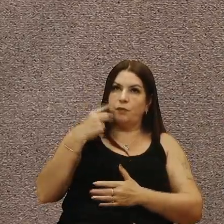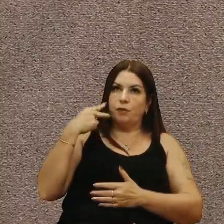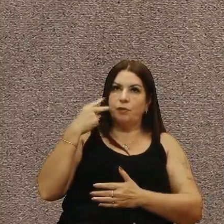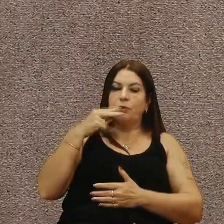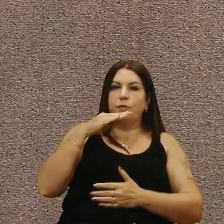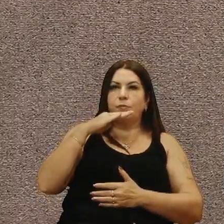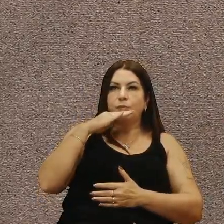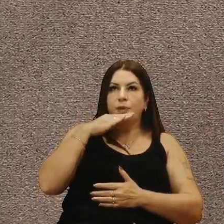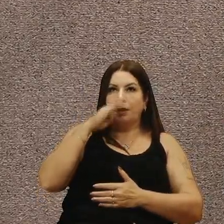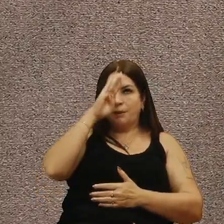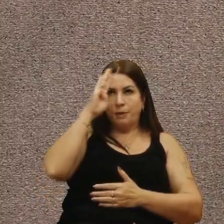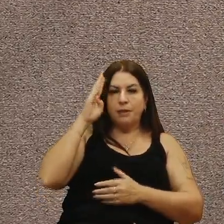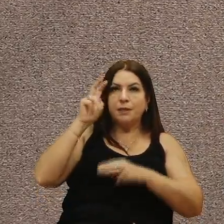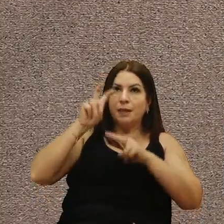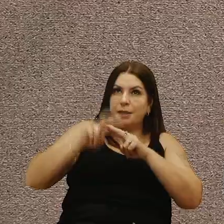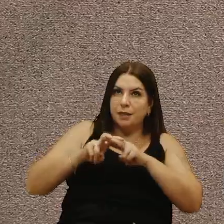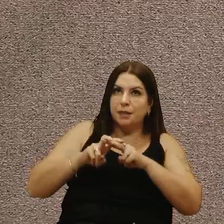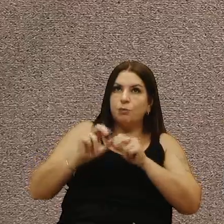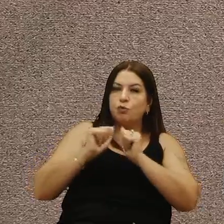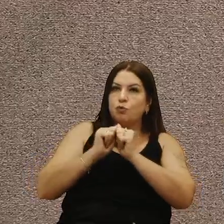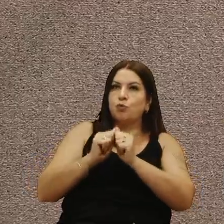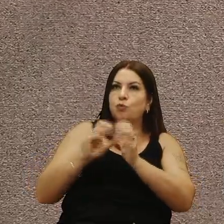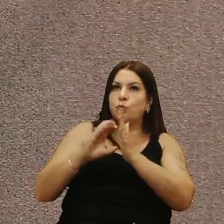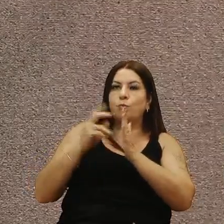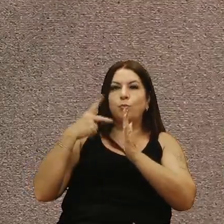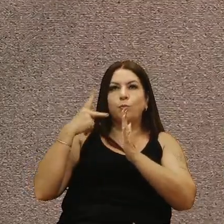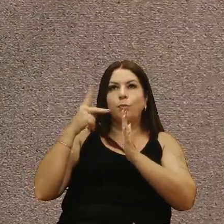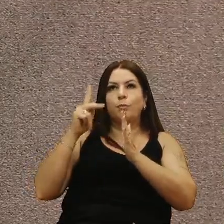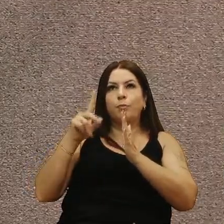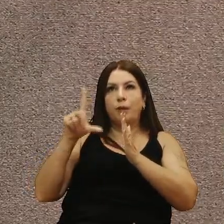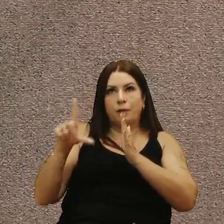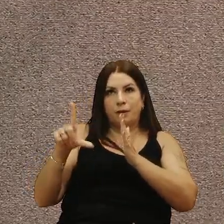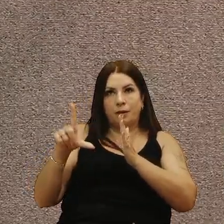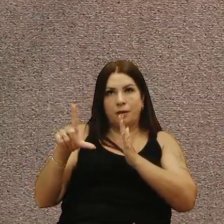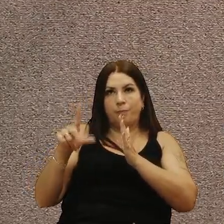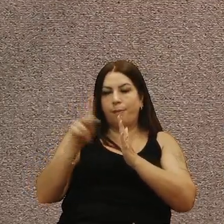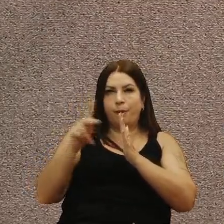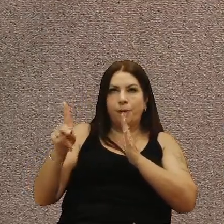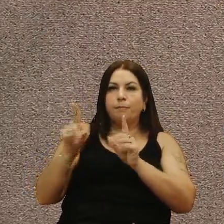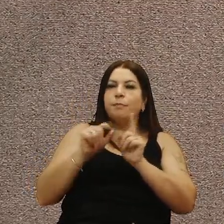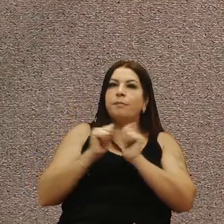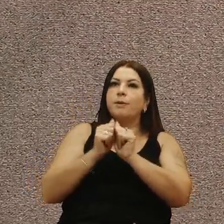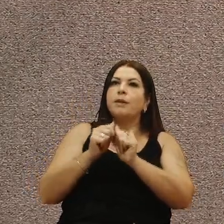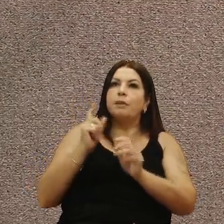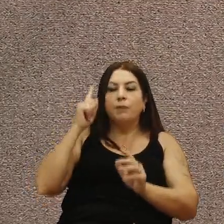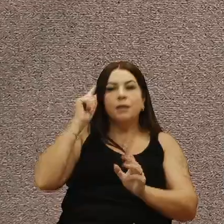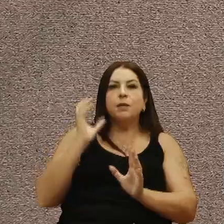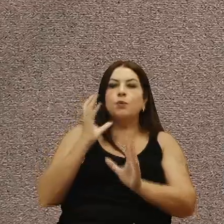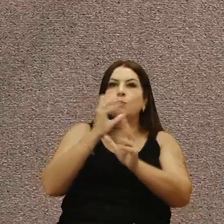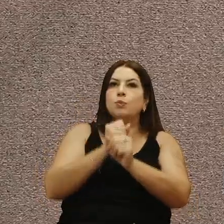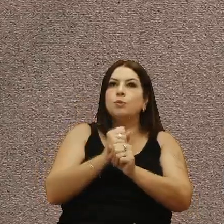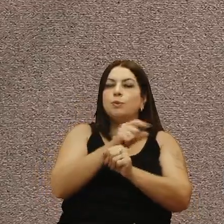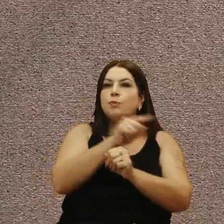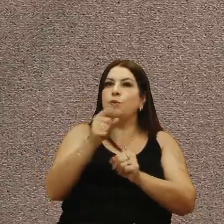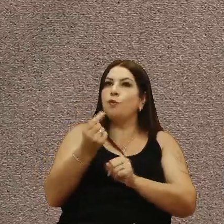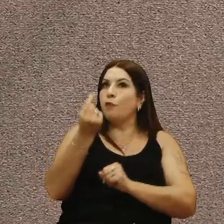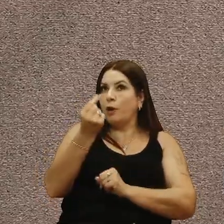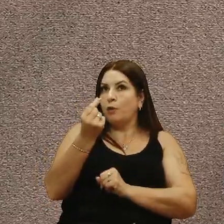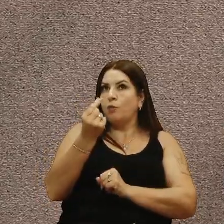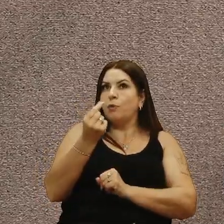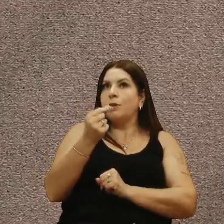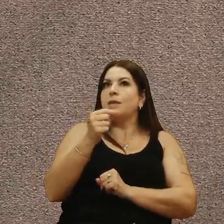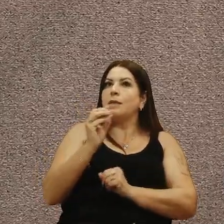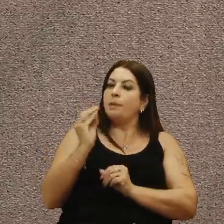Bortola e vereador Bressan, sentamos à mesa na bancada do Partido Progressistas e chegamos à conclusão de que o valor poderia ser